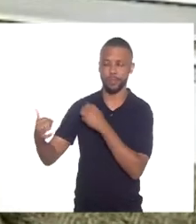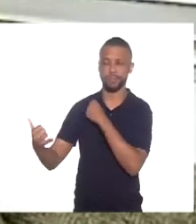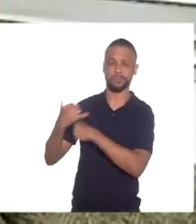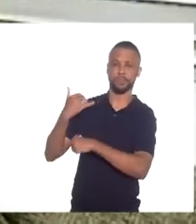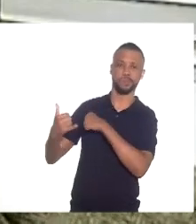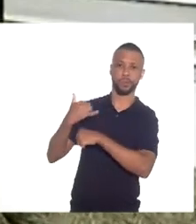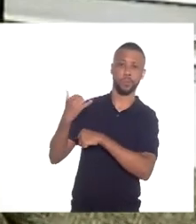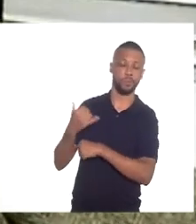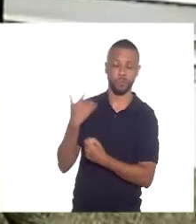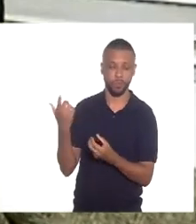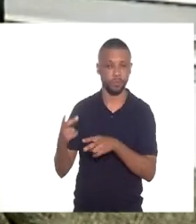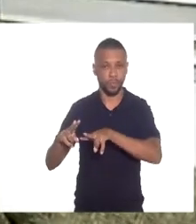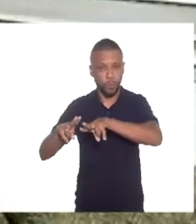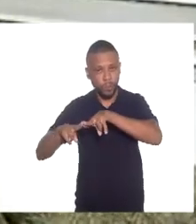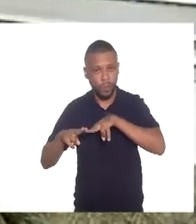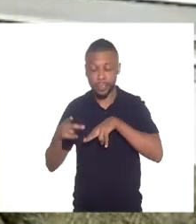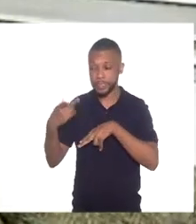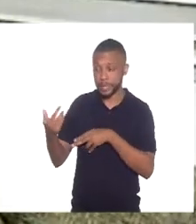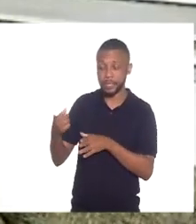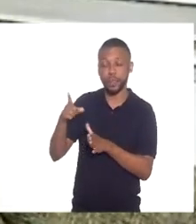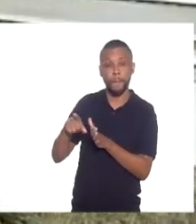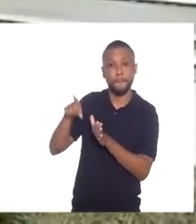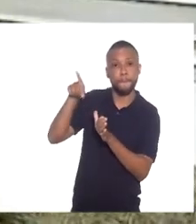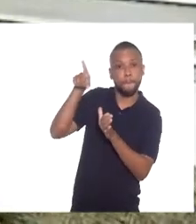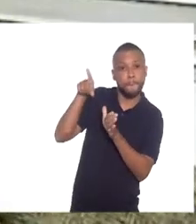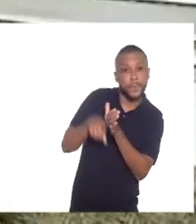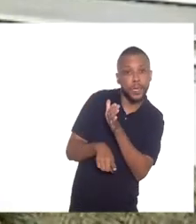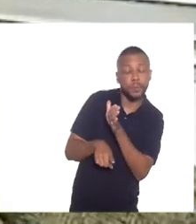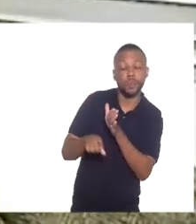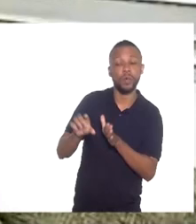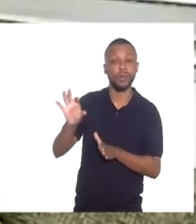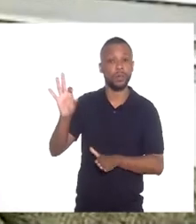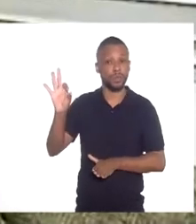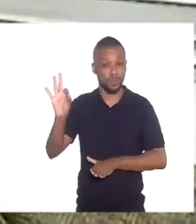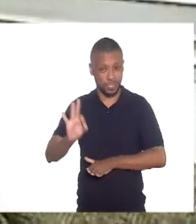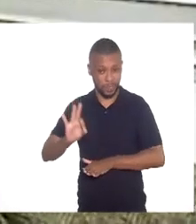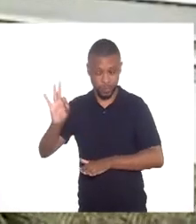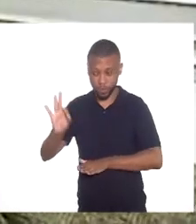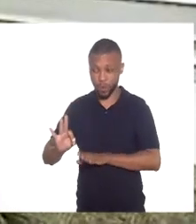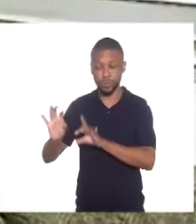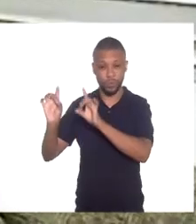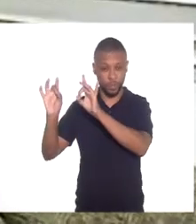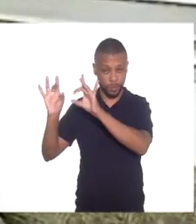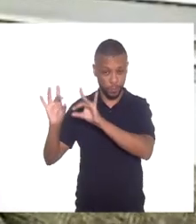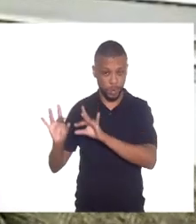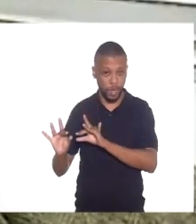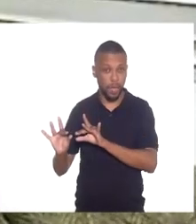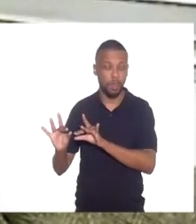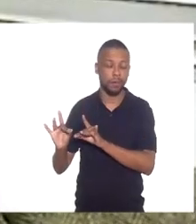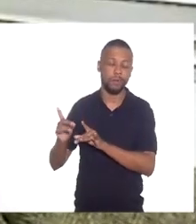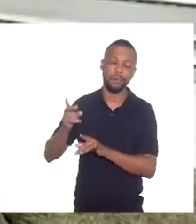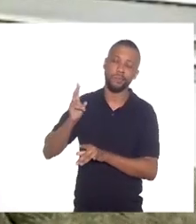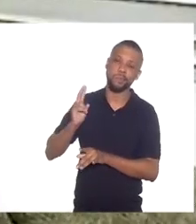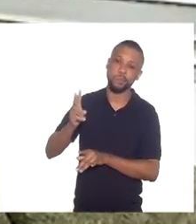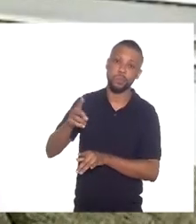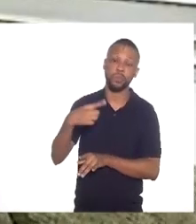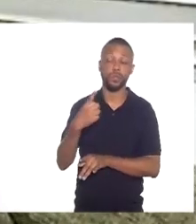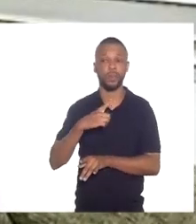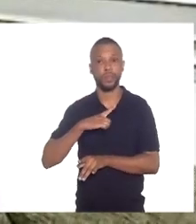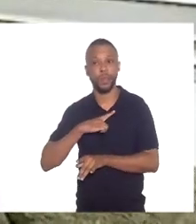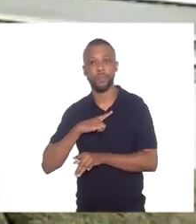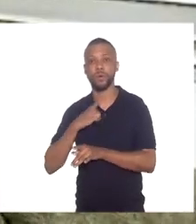os abatimentos das participações especiais sempre têm a consideração